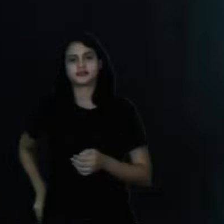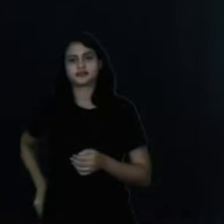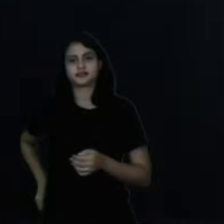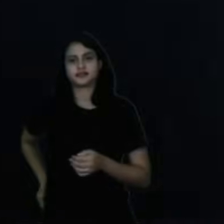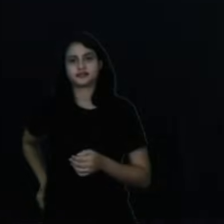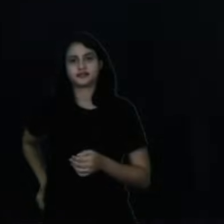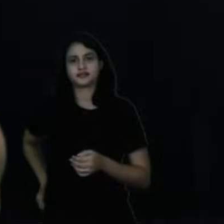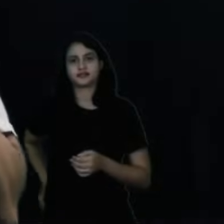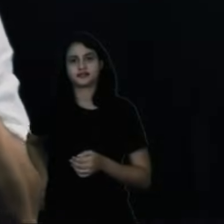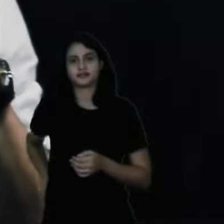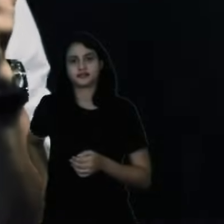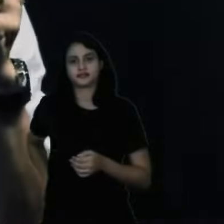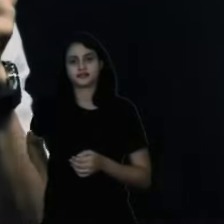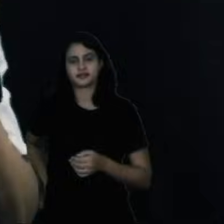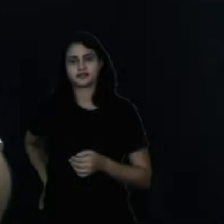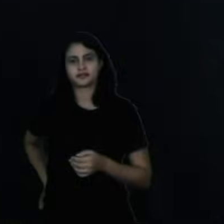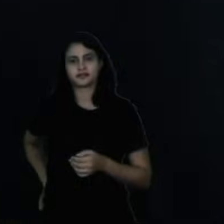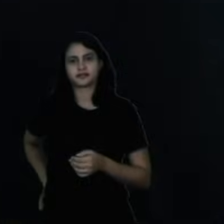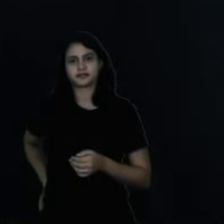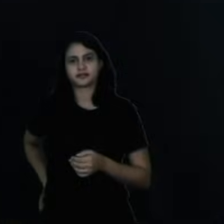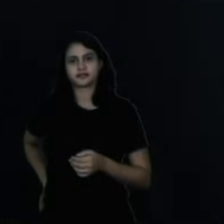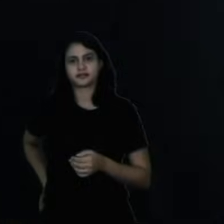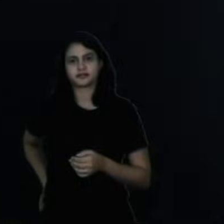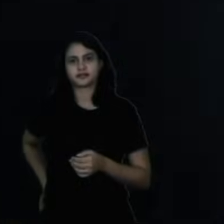Eu aprendi.